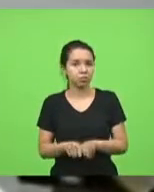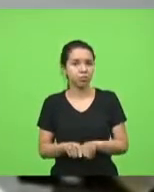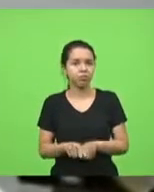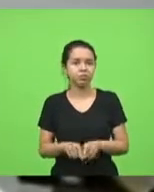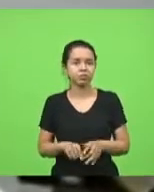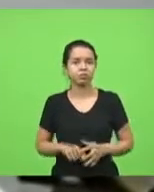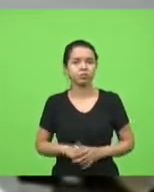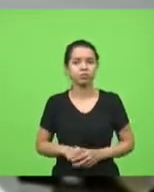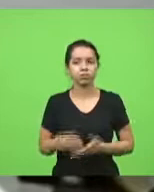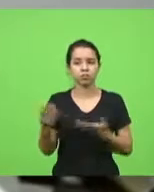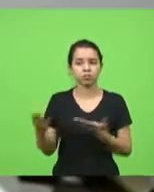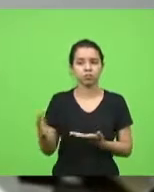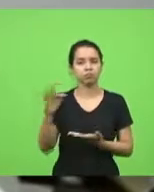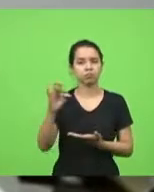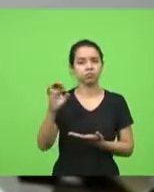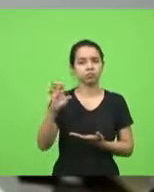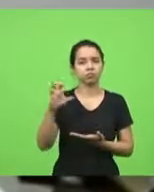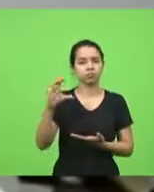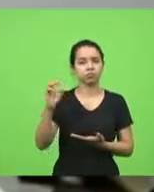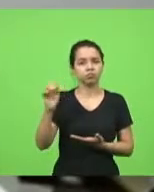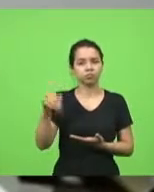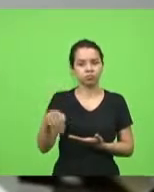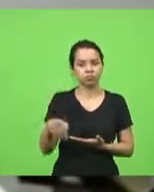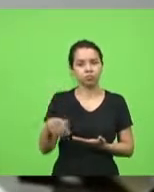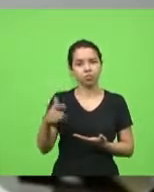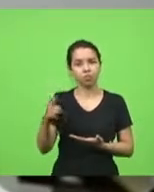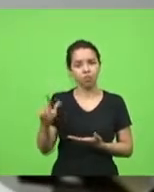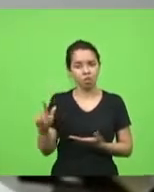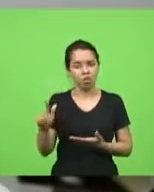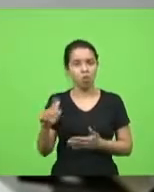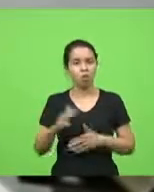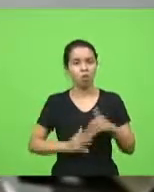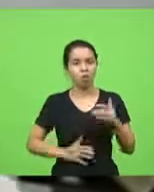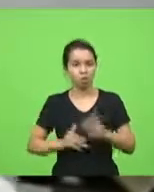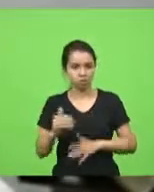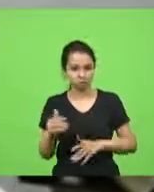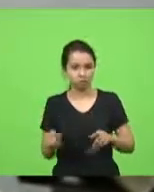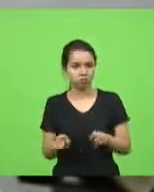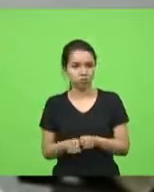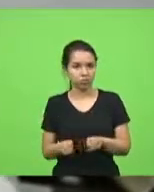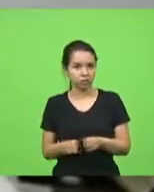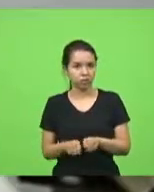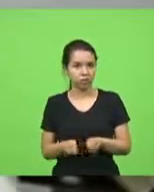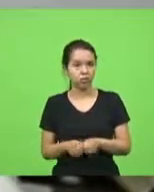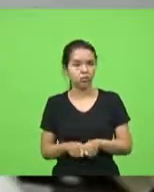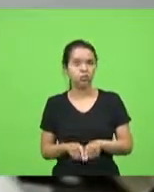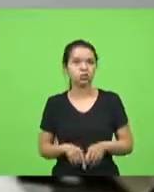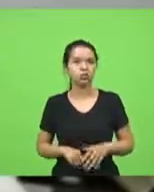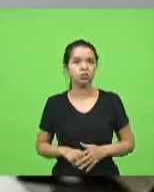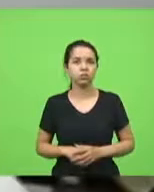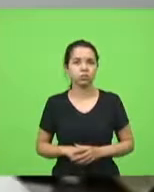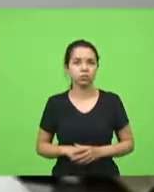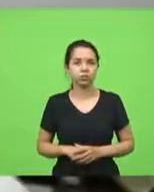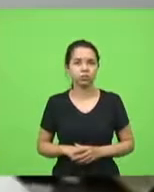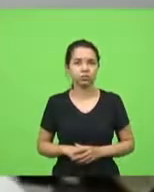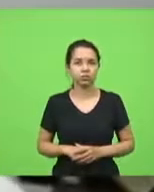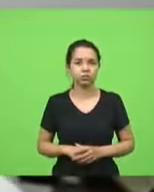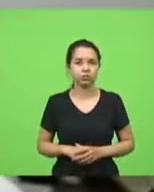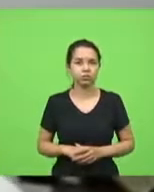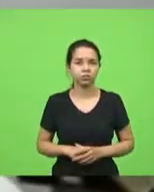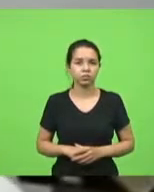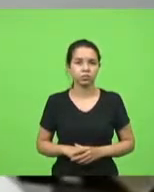da FECAM, então, é outra ação que está com toda o